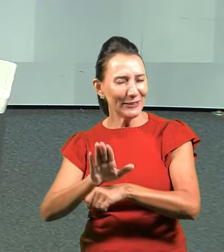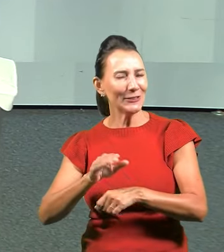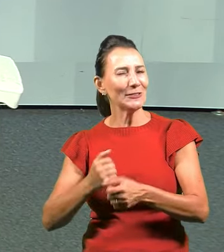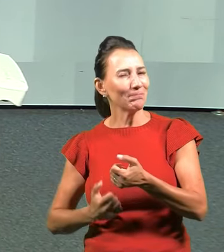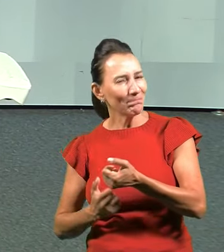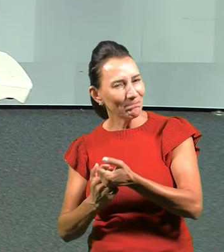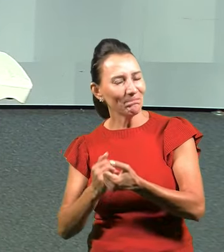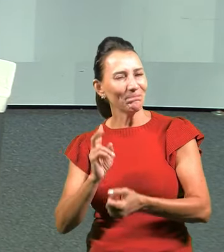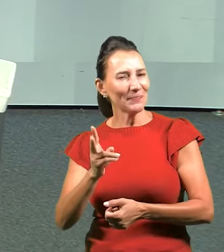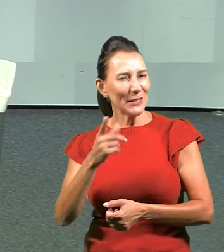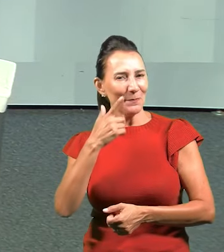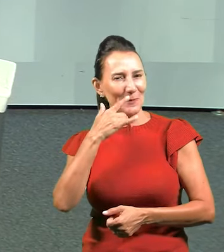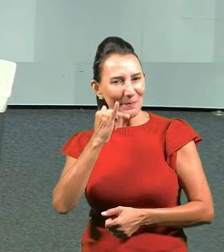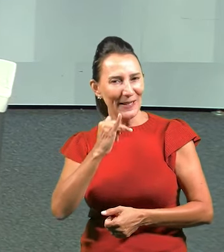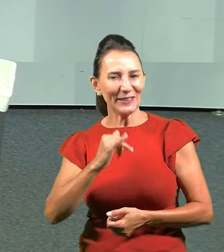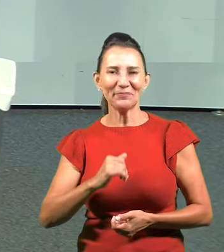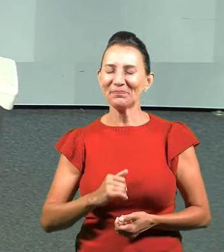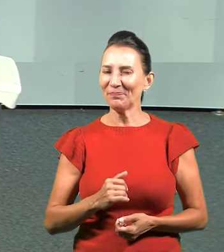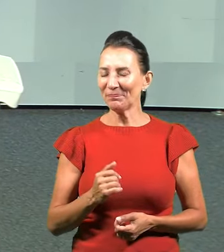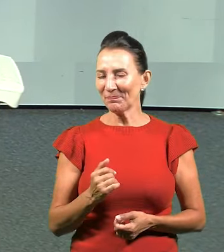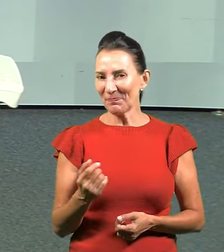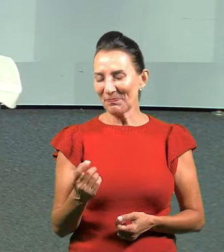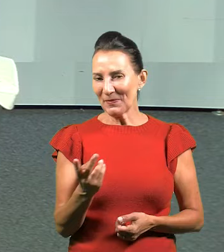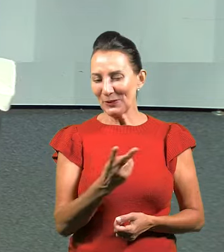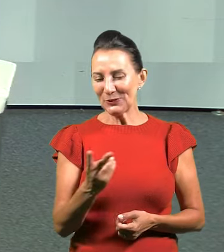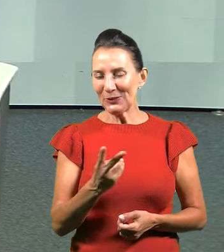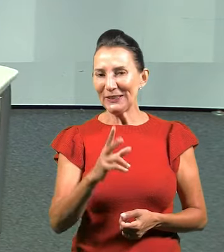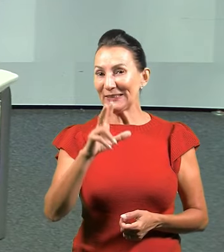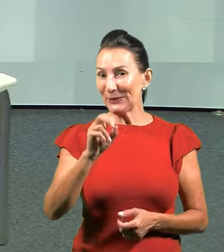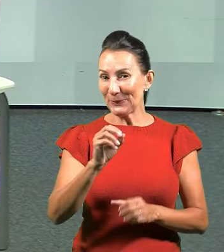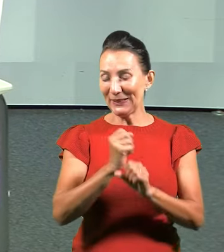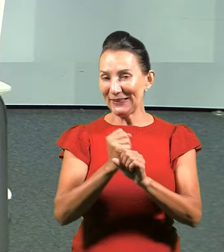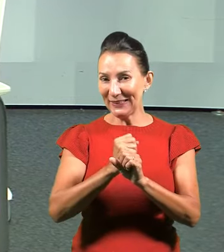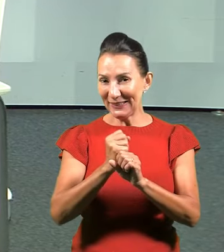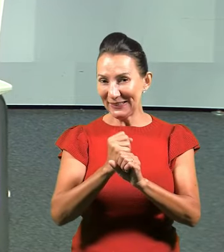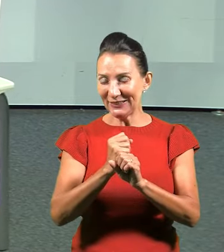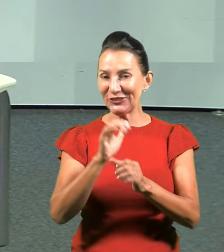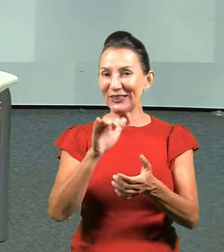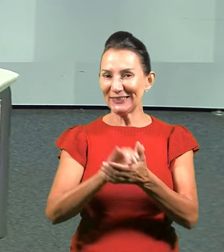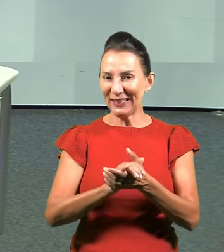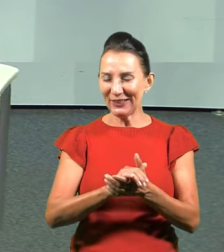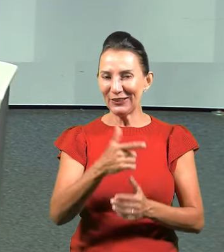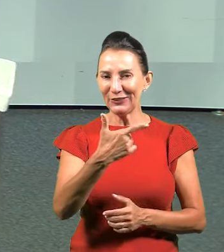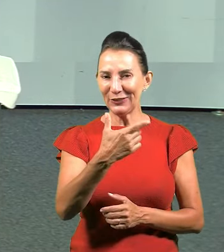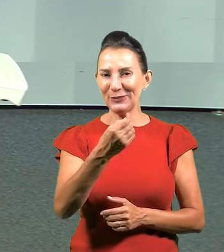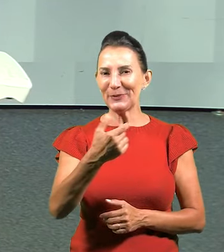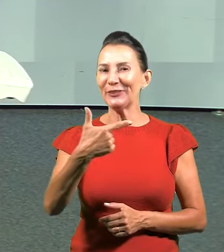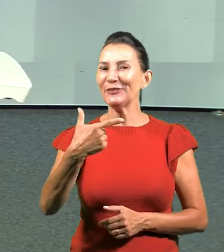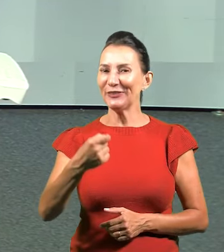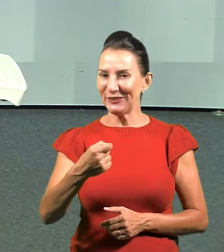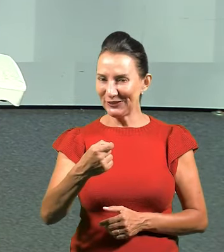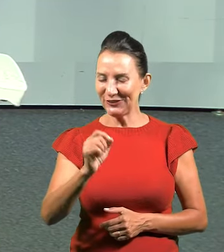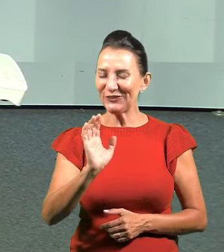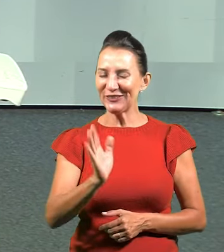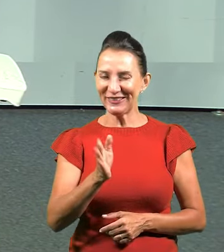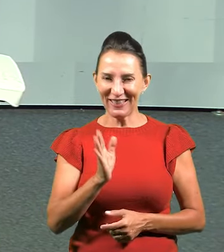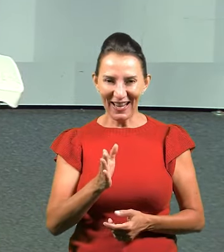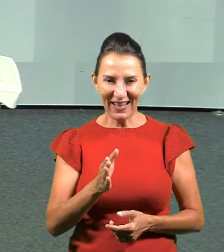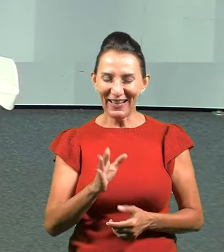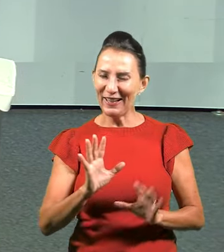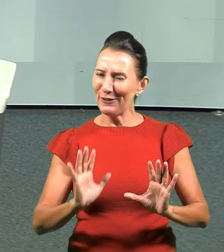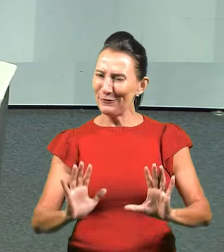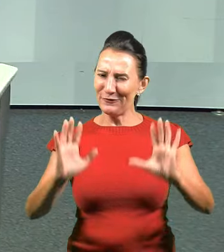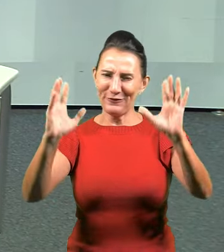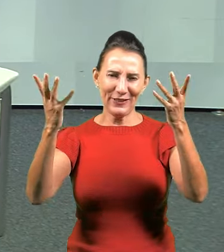lado dele, ajudando ele. Meus pais fizeram 50 anos de casado em 2020. Glória a Deus. A gente fez uma festa